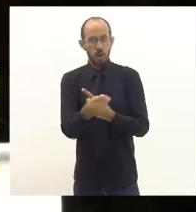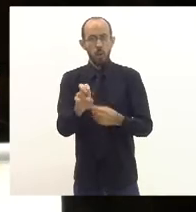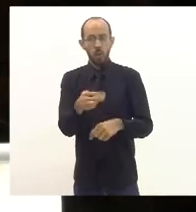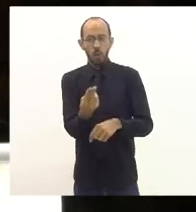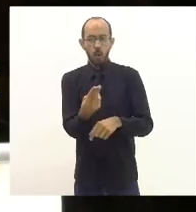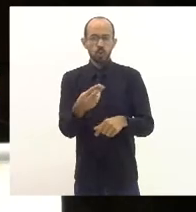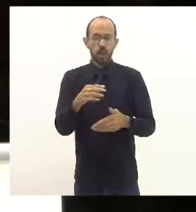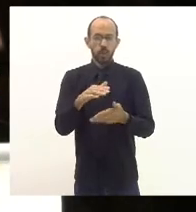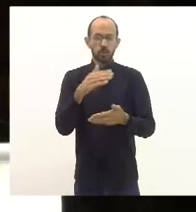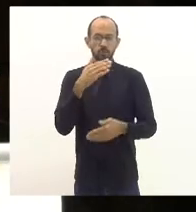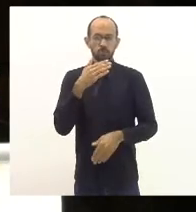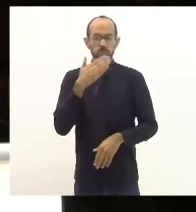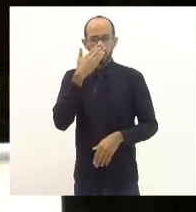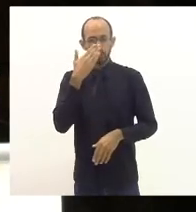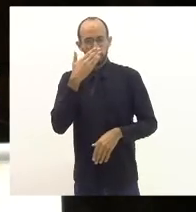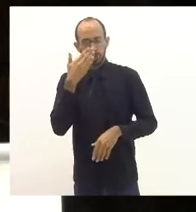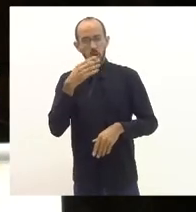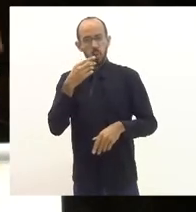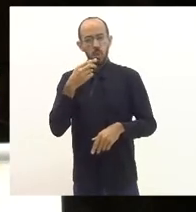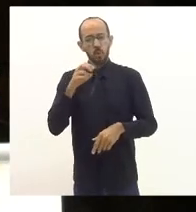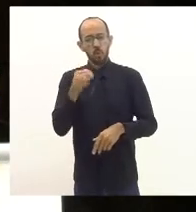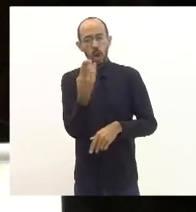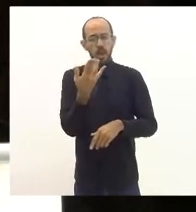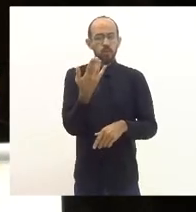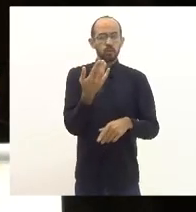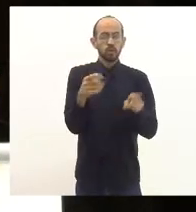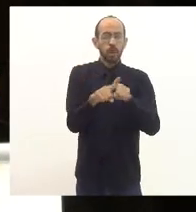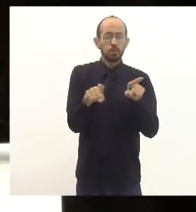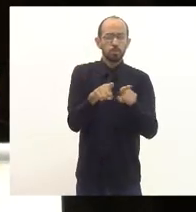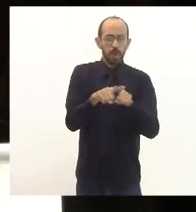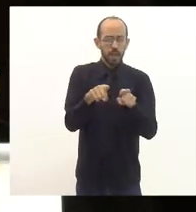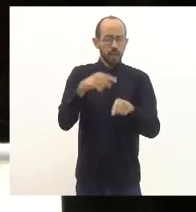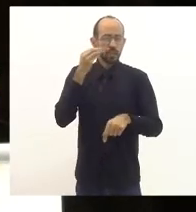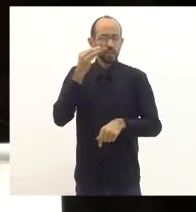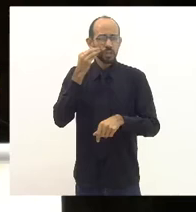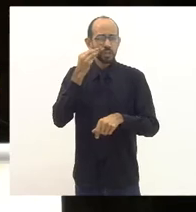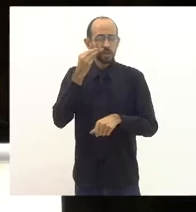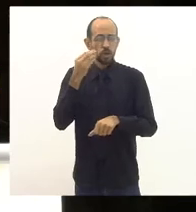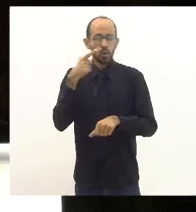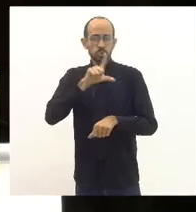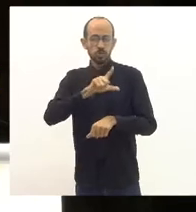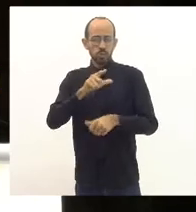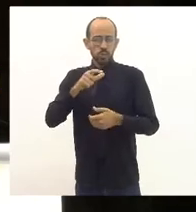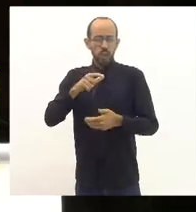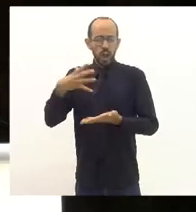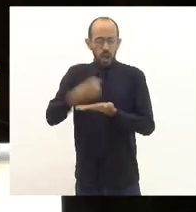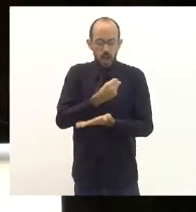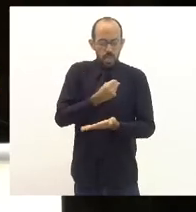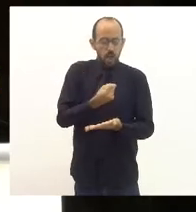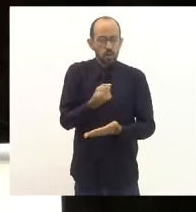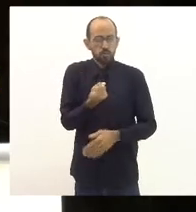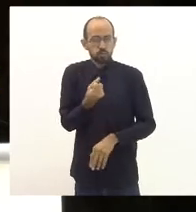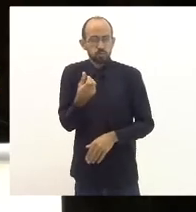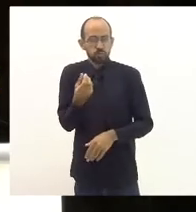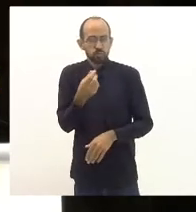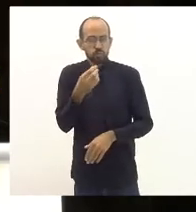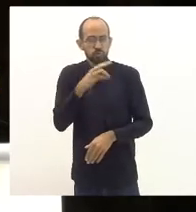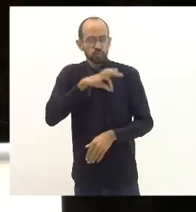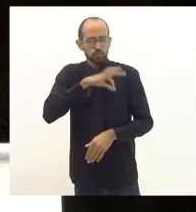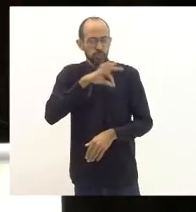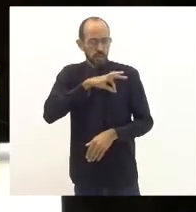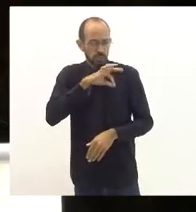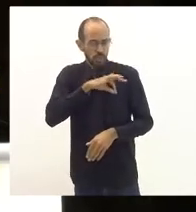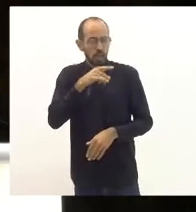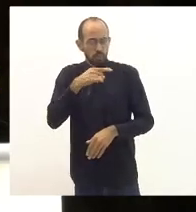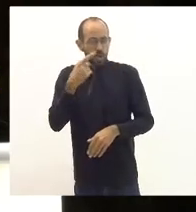prostituição, quando elas sofrem violência, tentando atuar na prostituição e tentando conseguir o mínimo de dignidade financeira